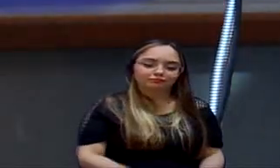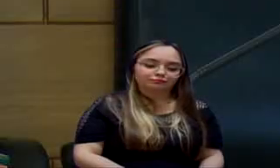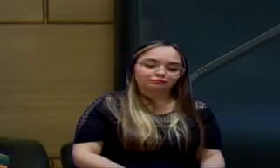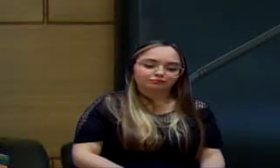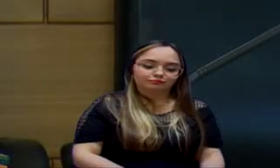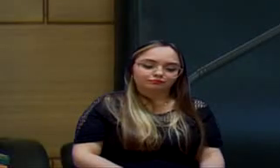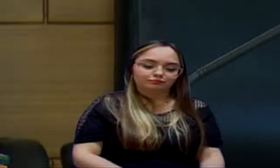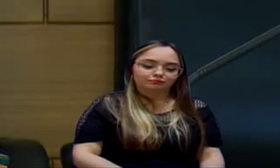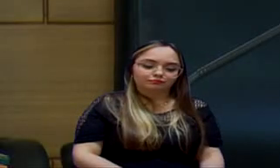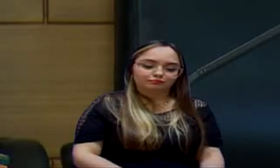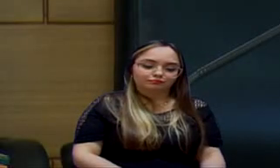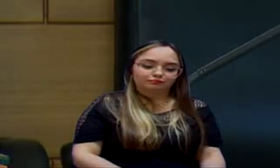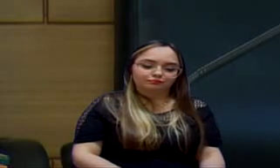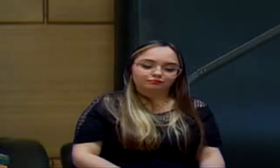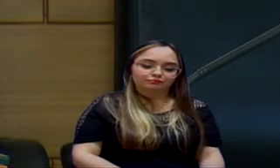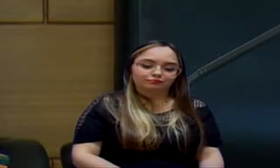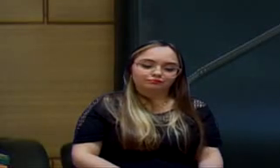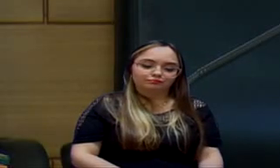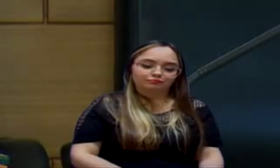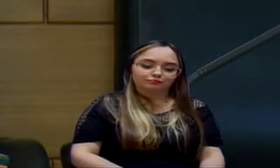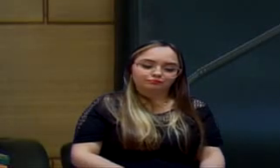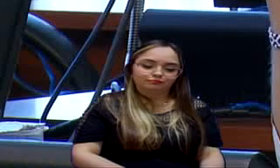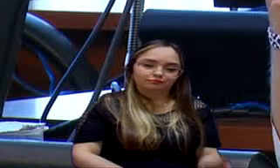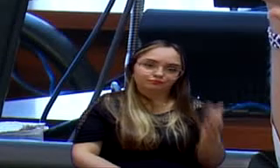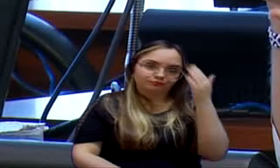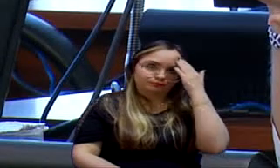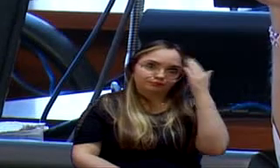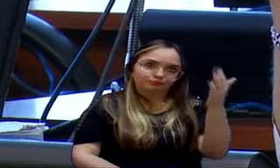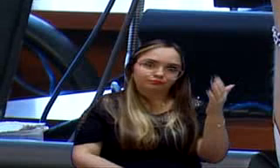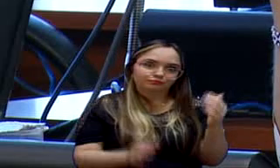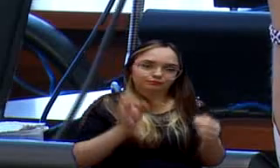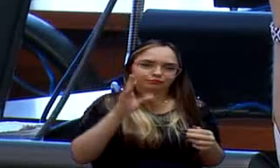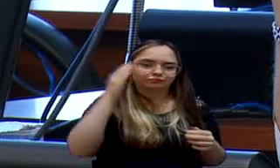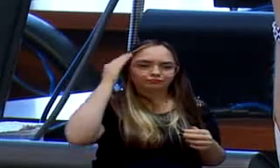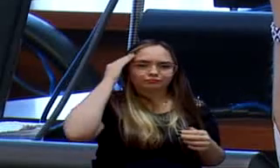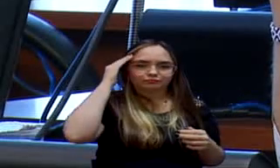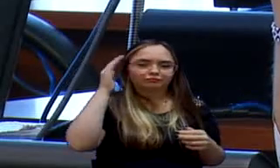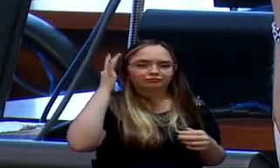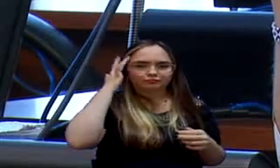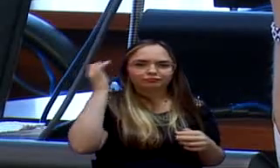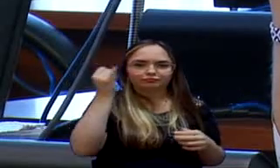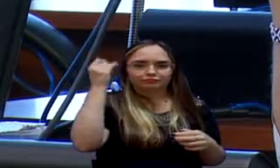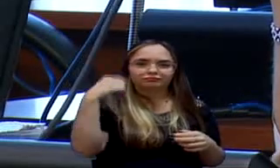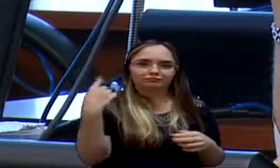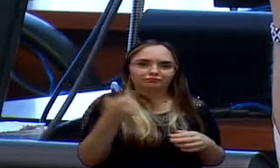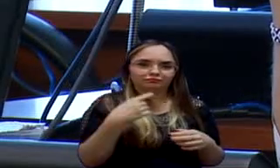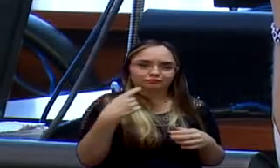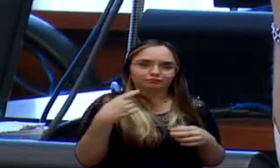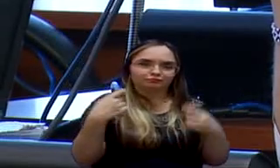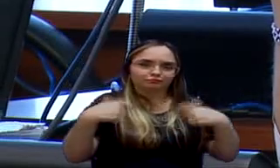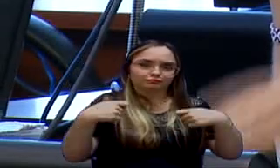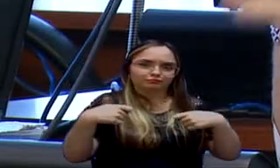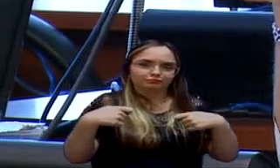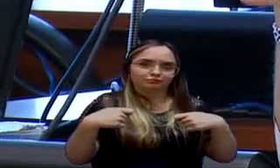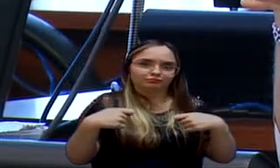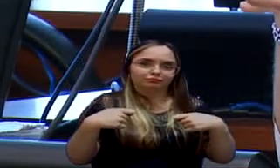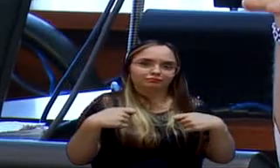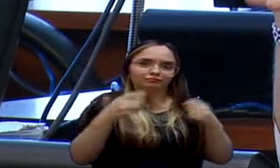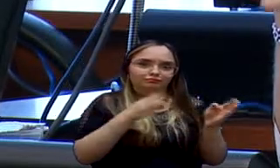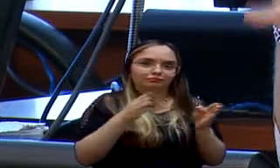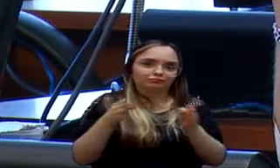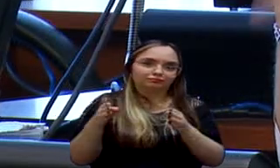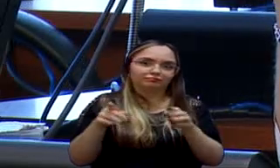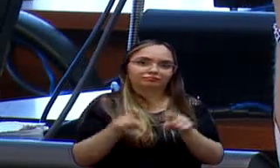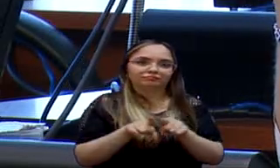Obrigada só para entender acho que é importante isso né dessa não saber dessa a